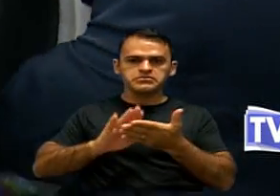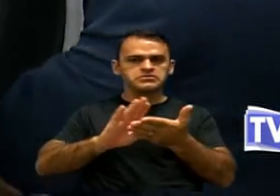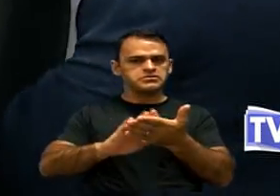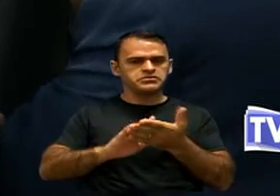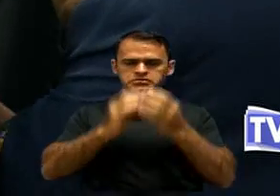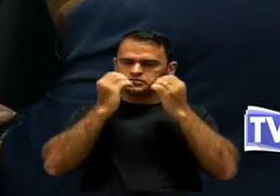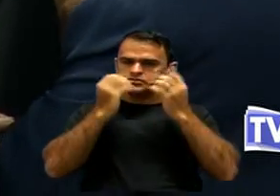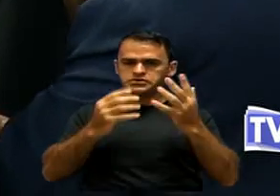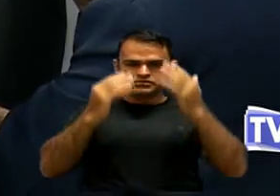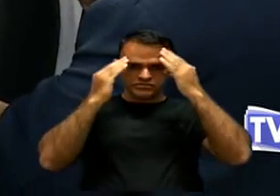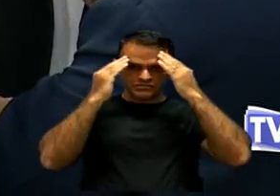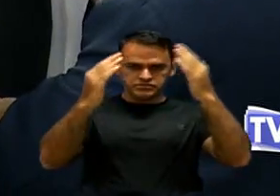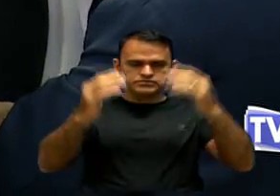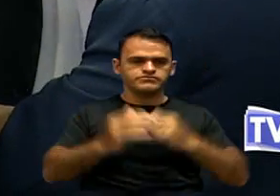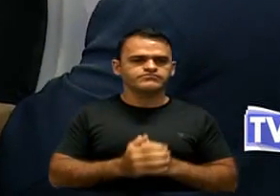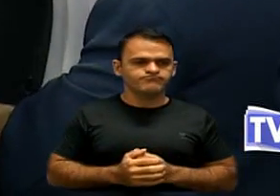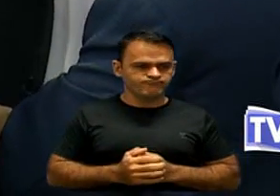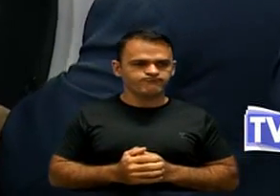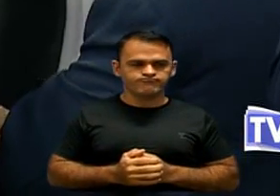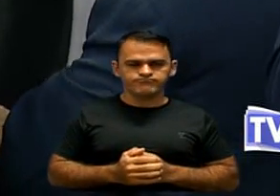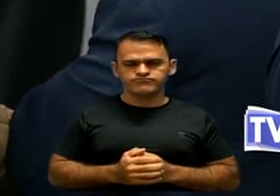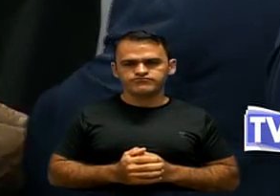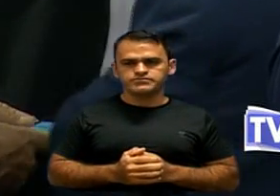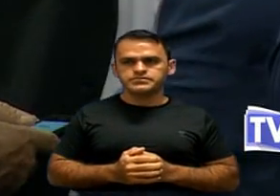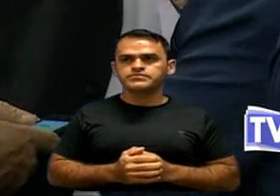e dizer que só nós que precisamos,